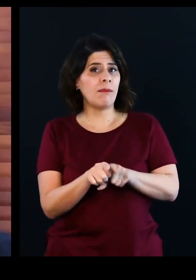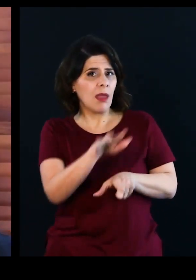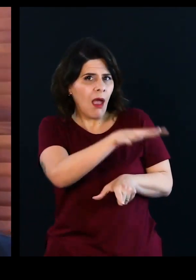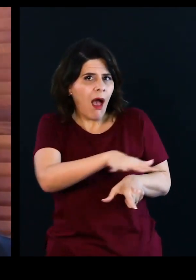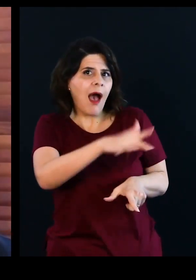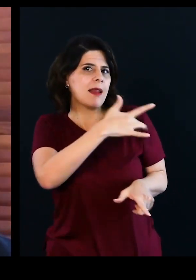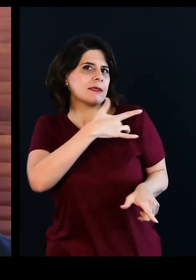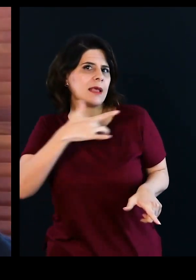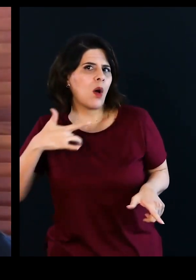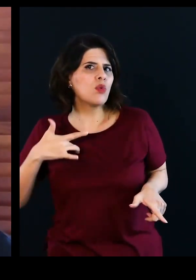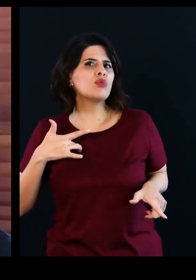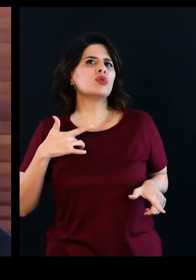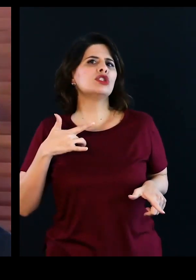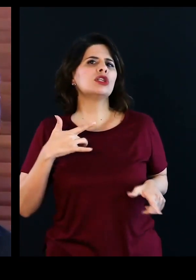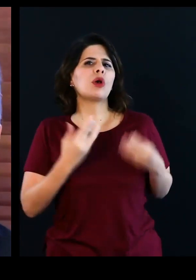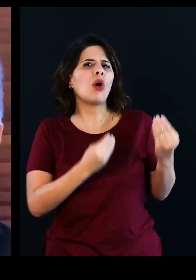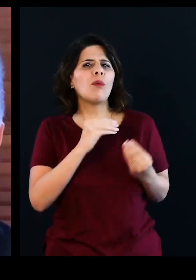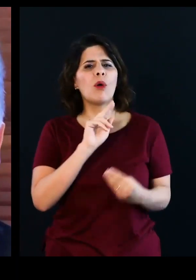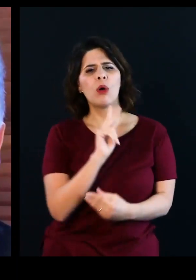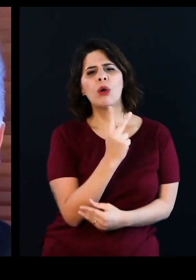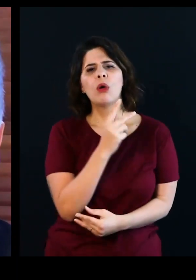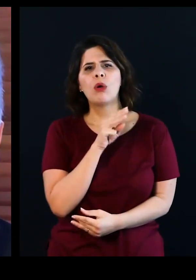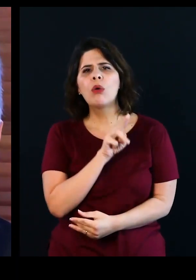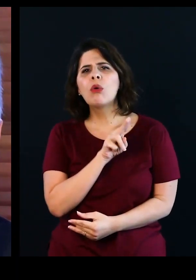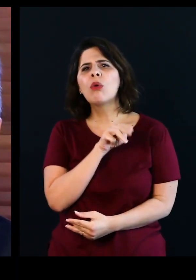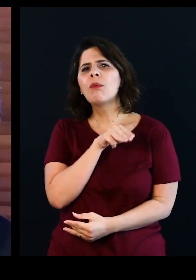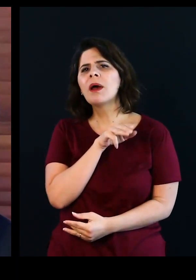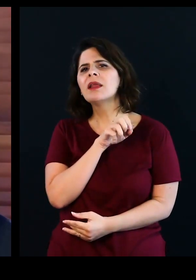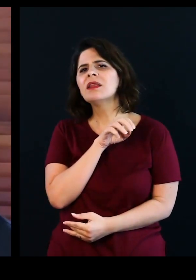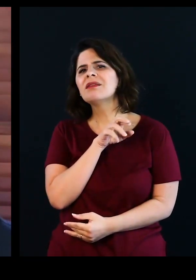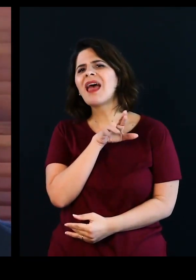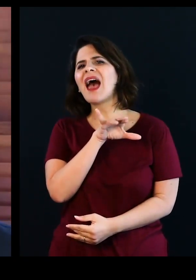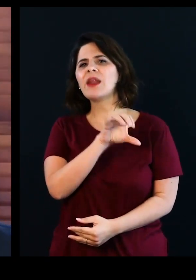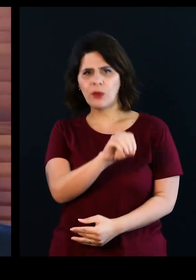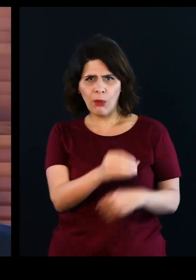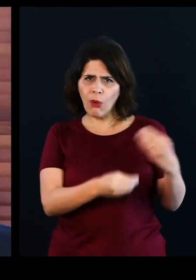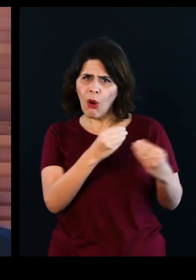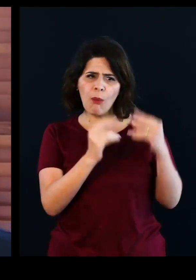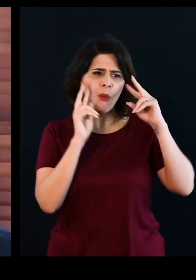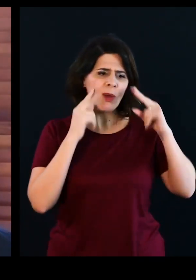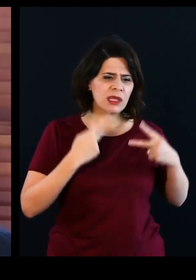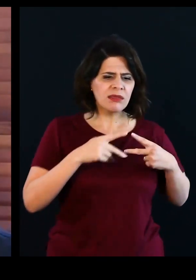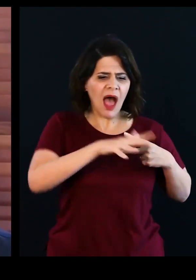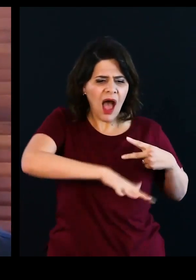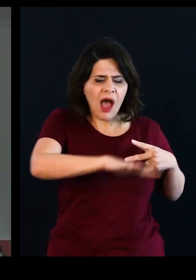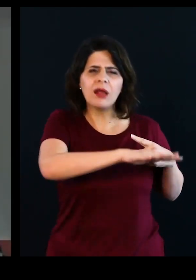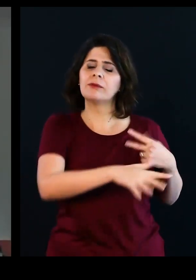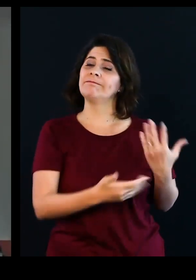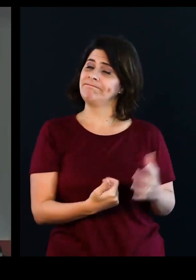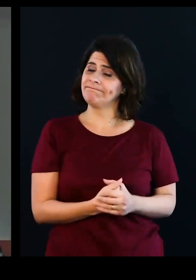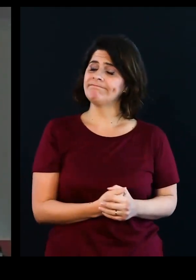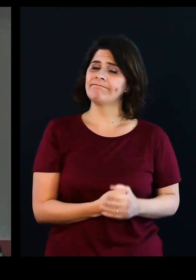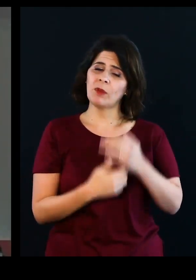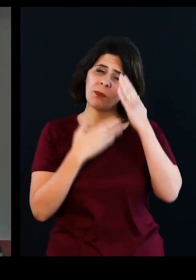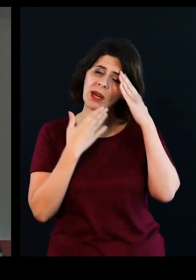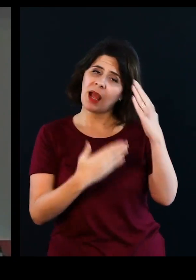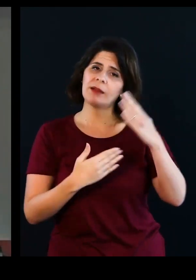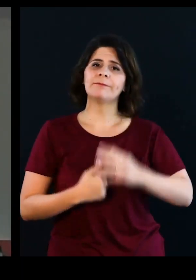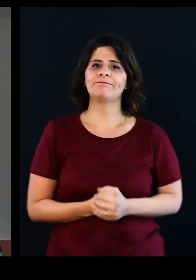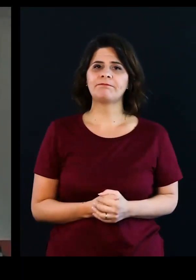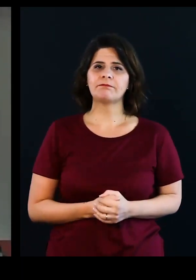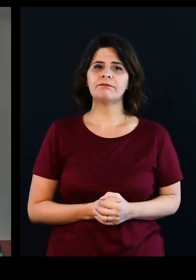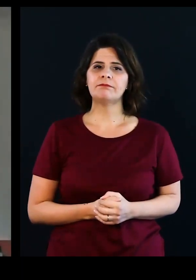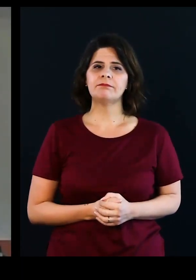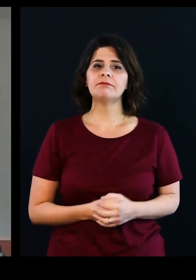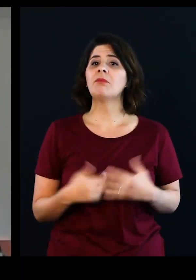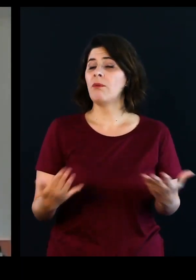certamente vai ser um belíssimo papo hoje. Muito obrigado, Mário, pela sua presença. Eu que agradeço, Saron. É um prazer estar com